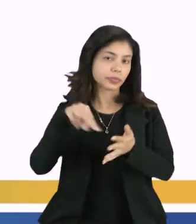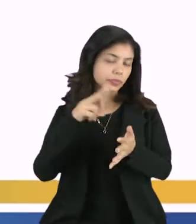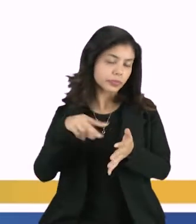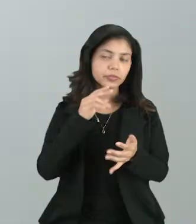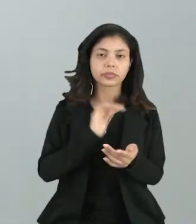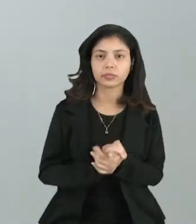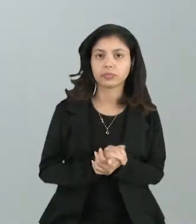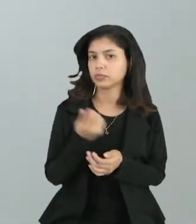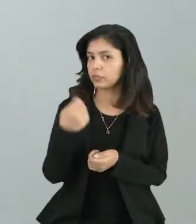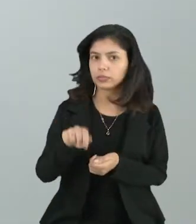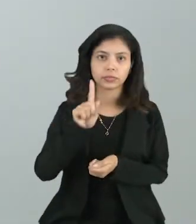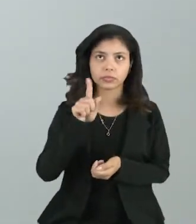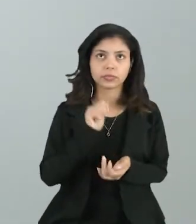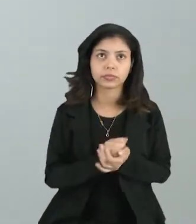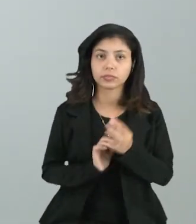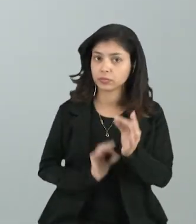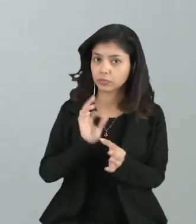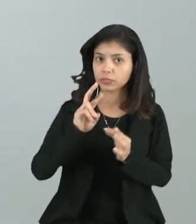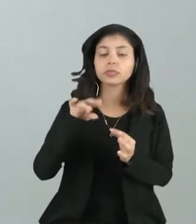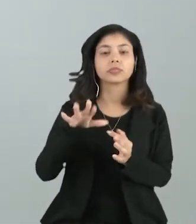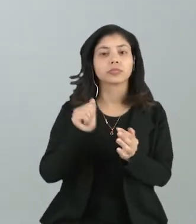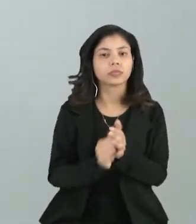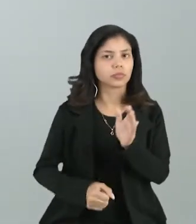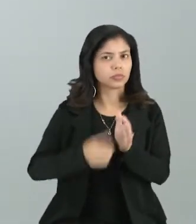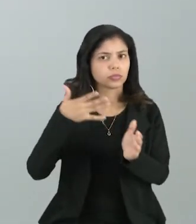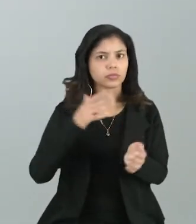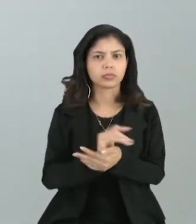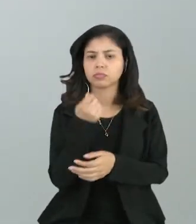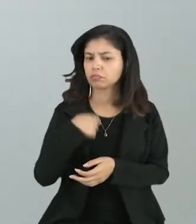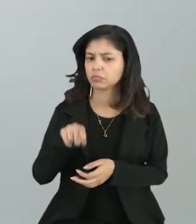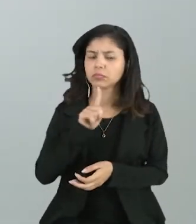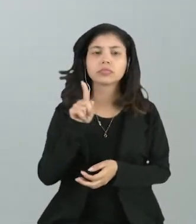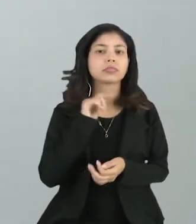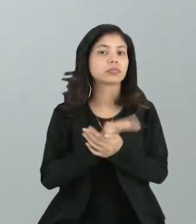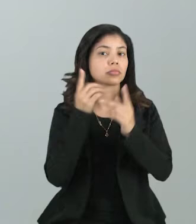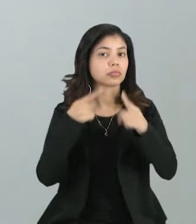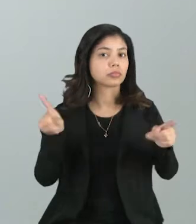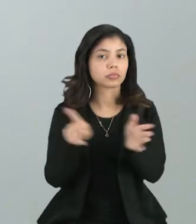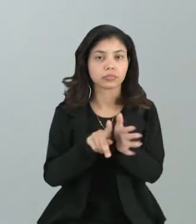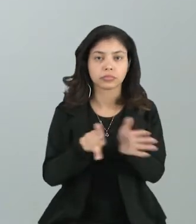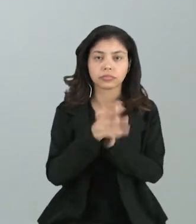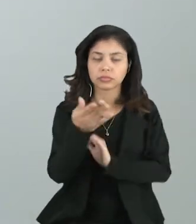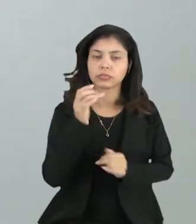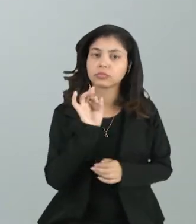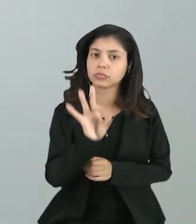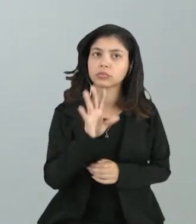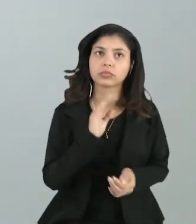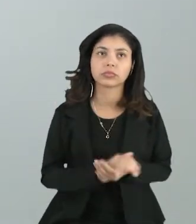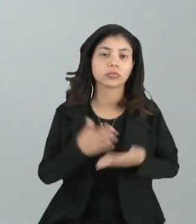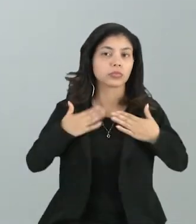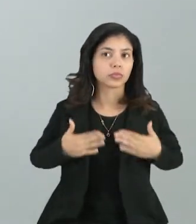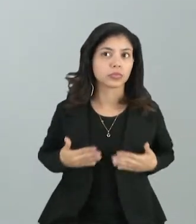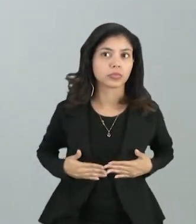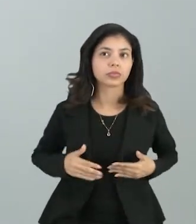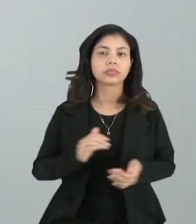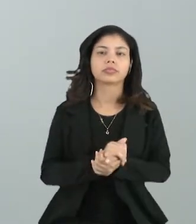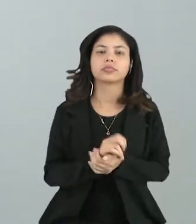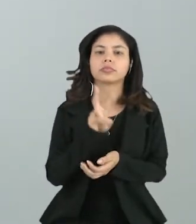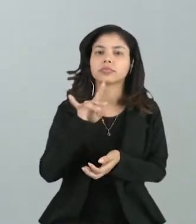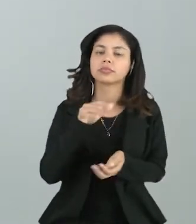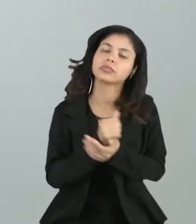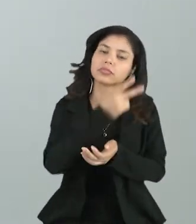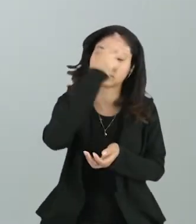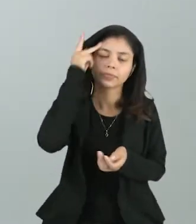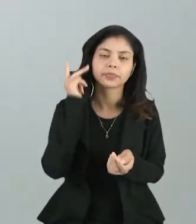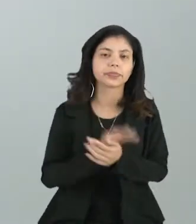dança, ela não precisa de instrumento, muitas vezes nem precisa da música em si, apenas do corpo e vitalidade da